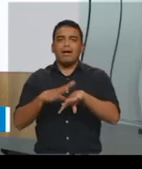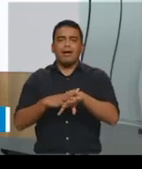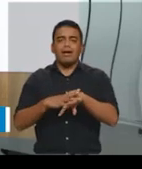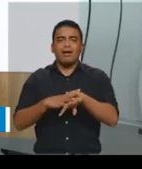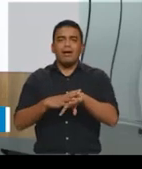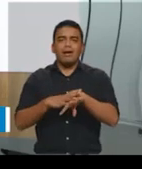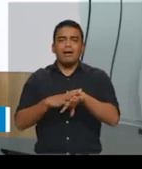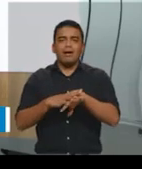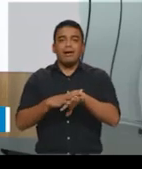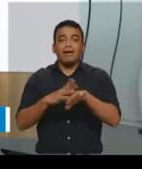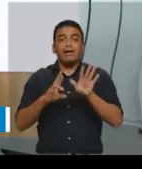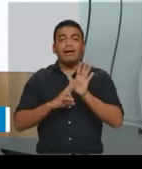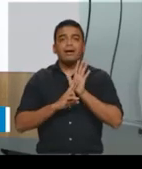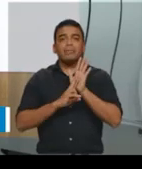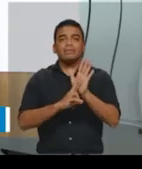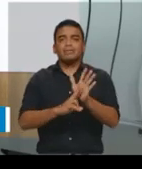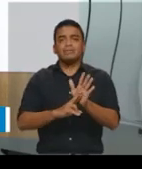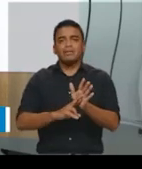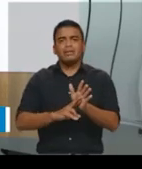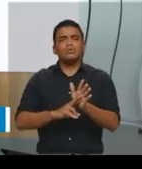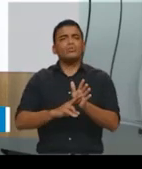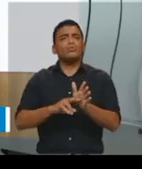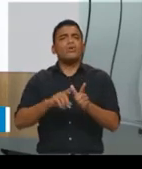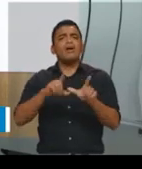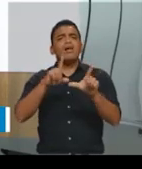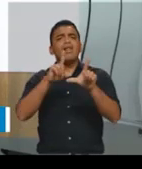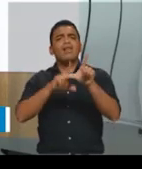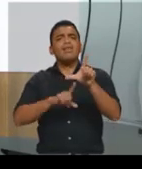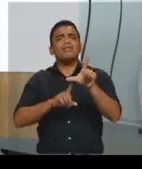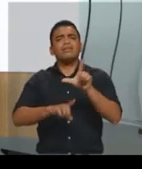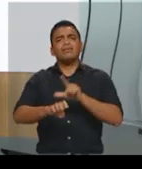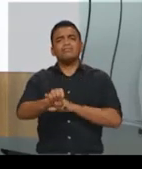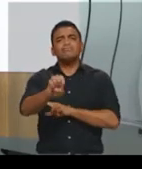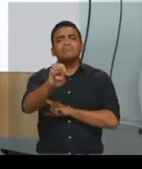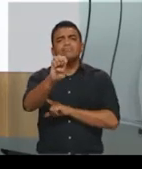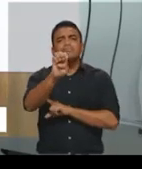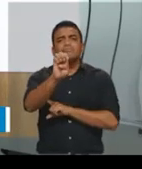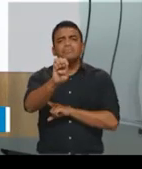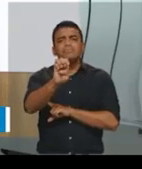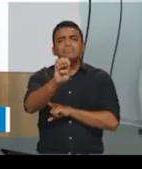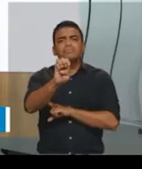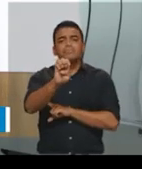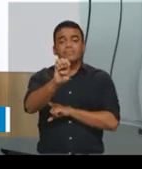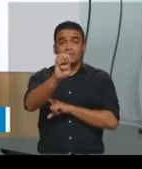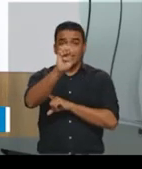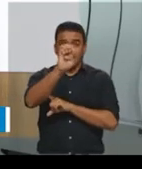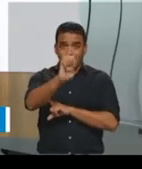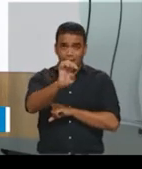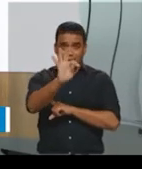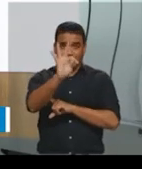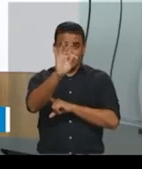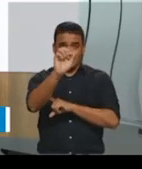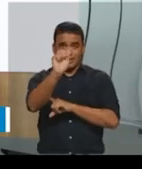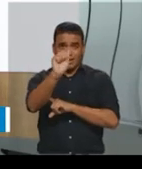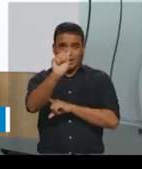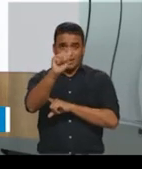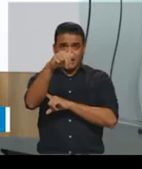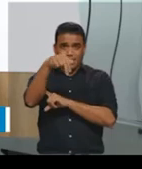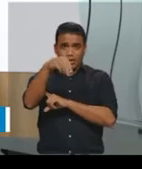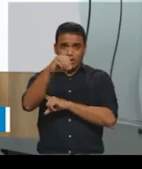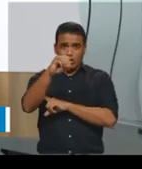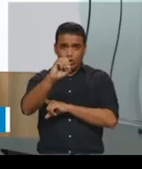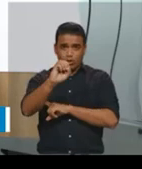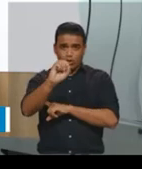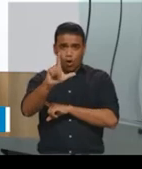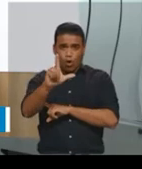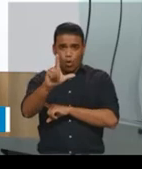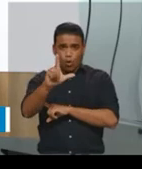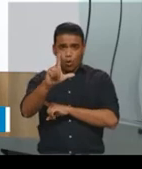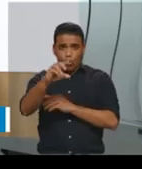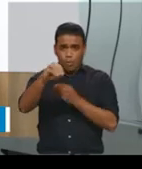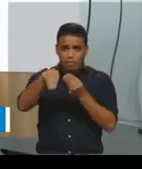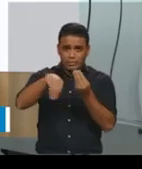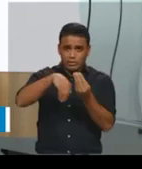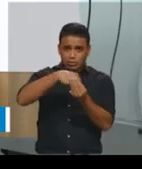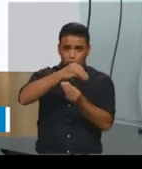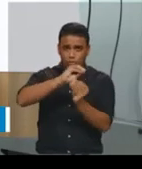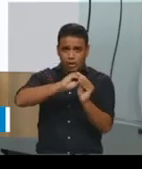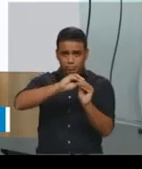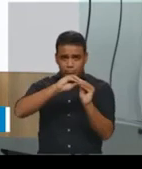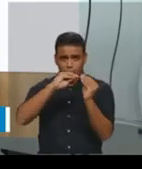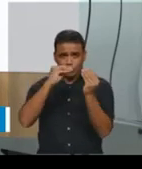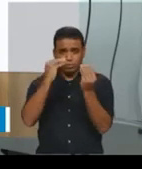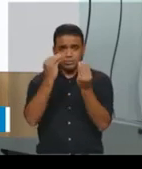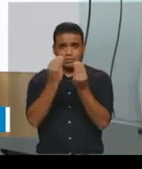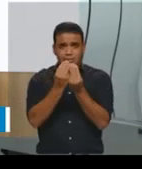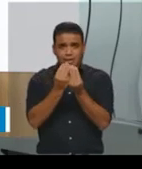representando ali é a letra E. Ou seja, etanol e oxigênio reagem e